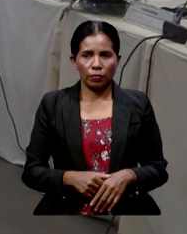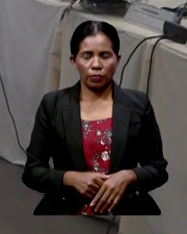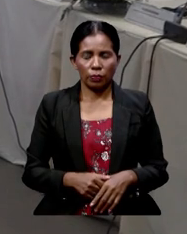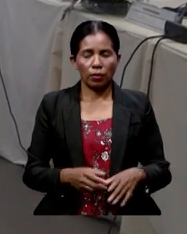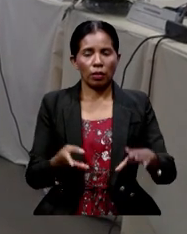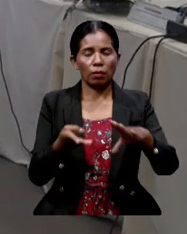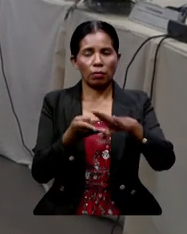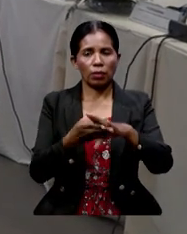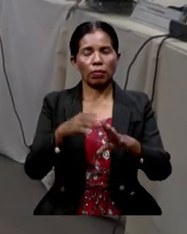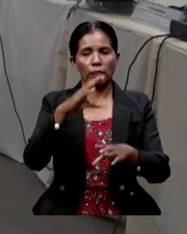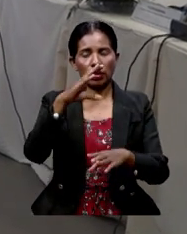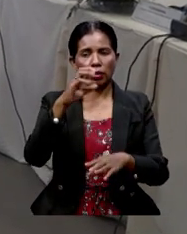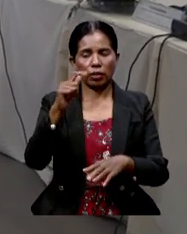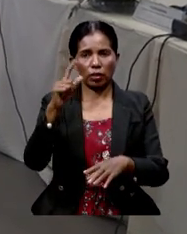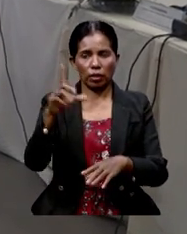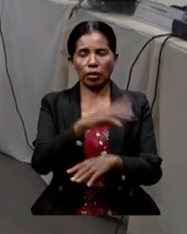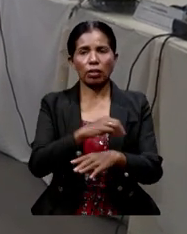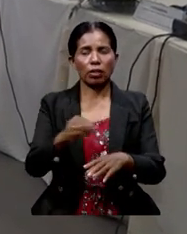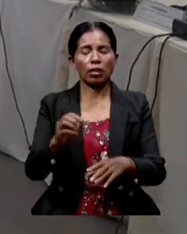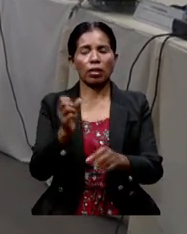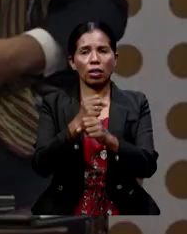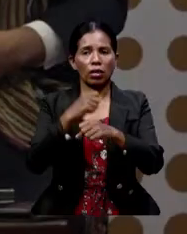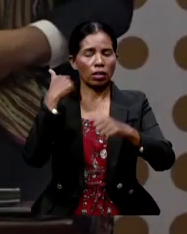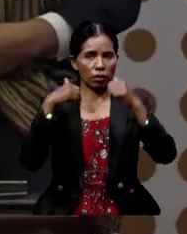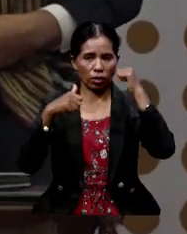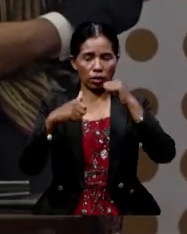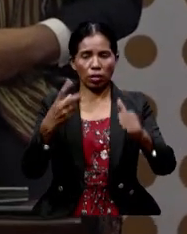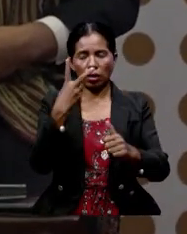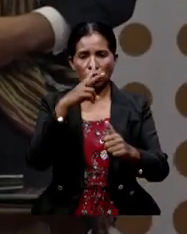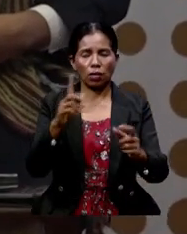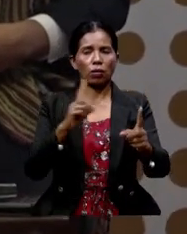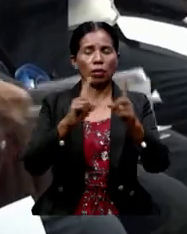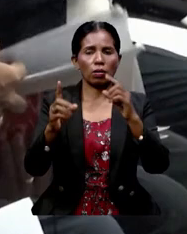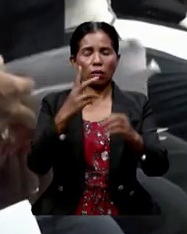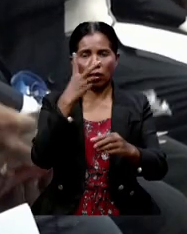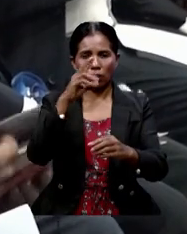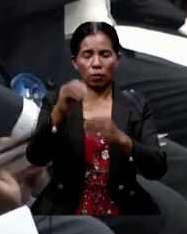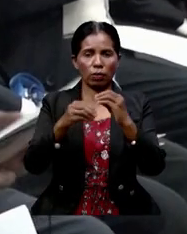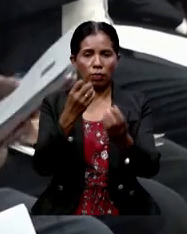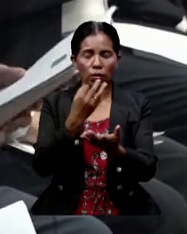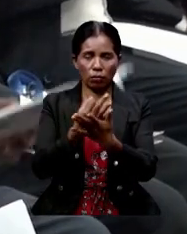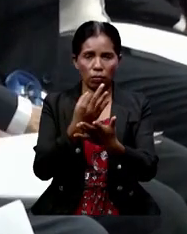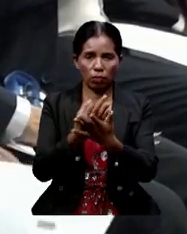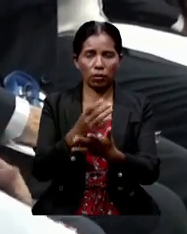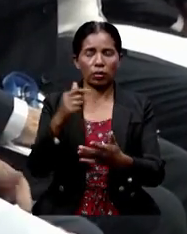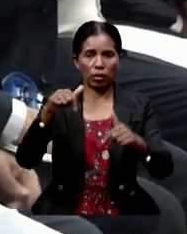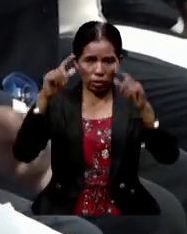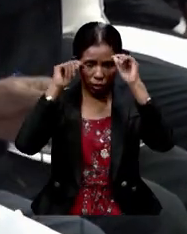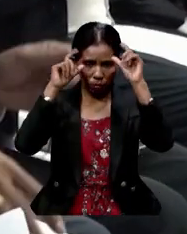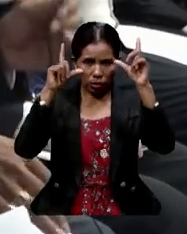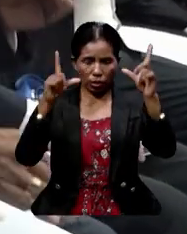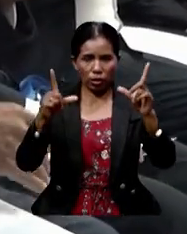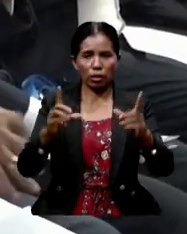Banco Central Timor-Leste sexta né realiza atividade de consulta pública com a revisão plano setor financeiro e a Timor-Leste